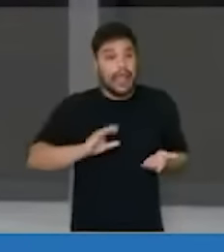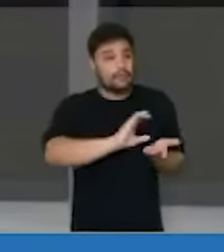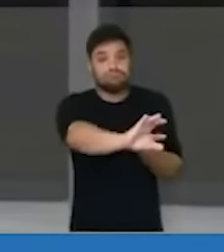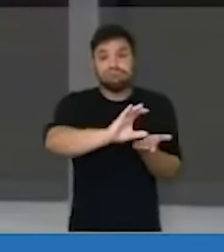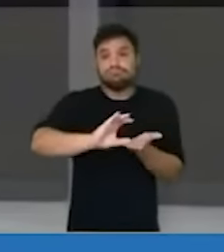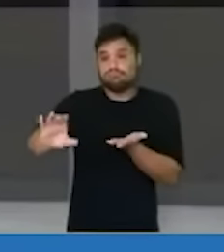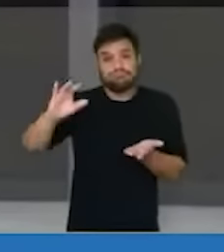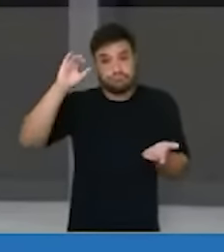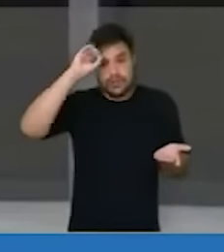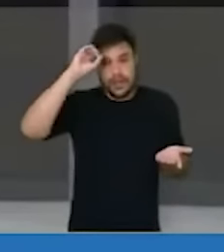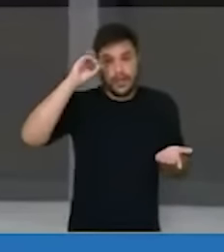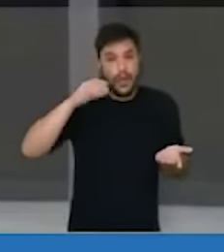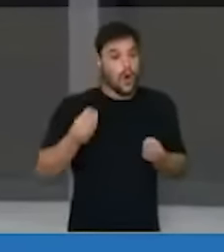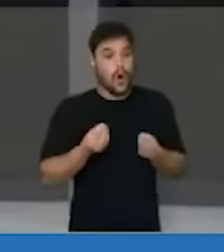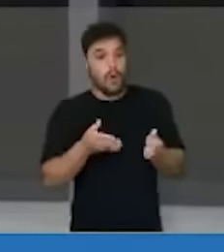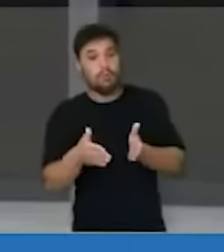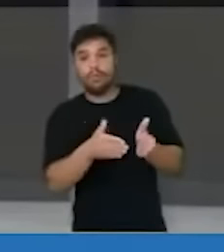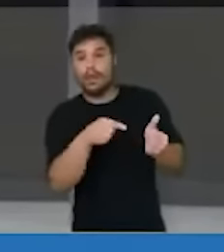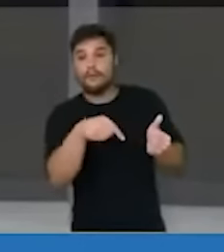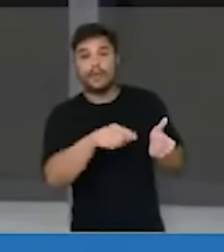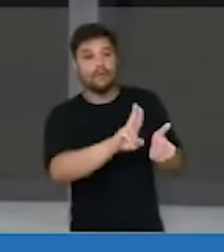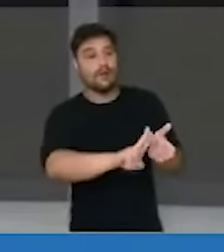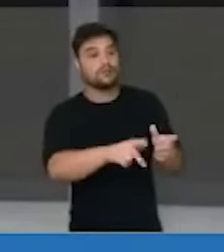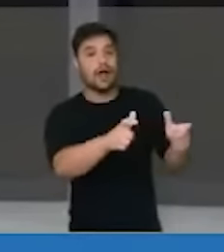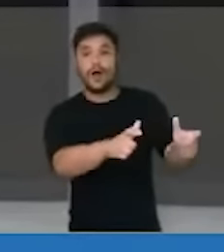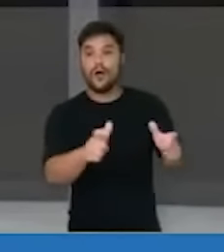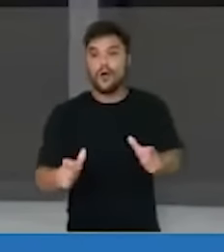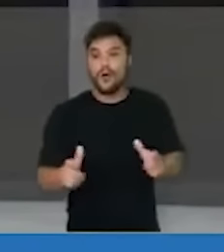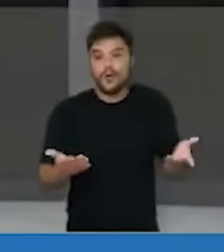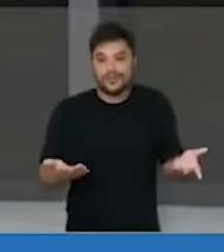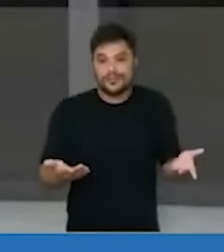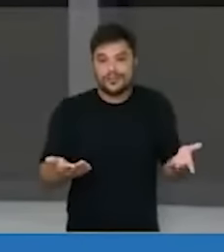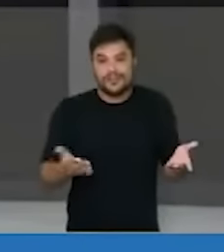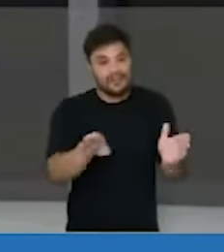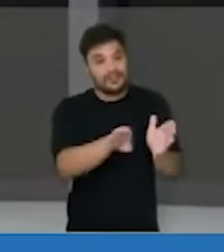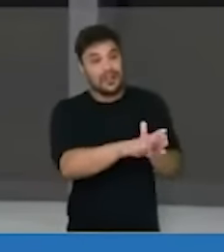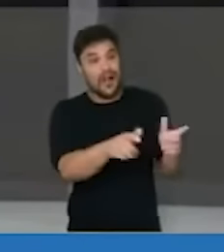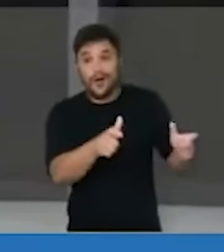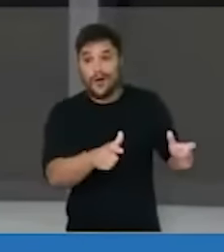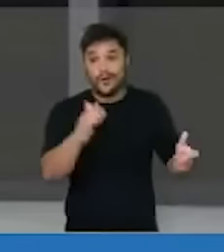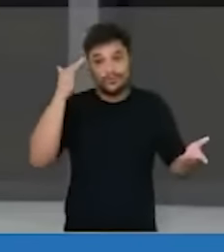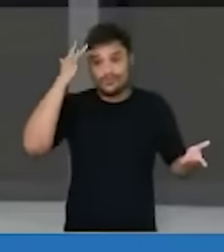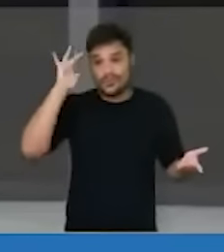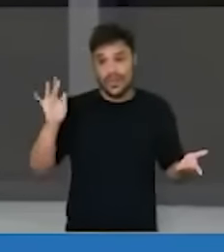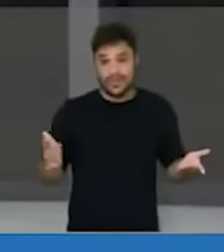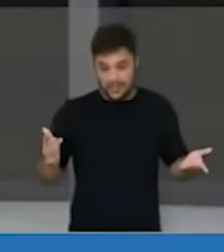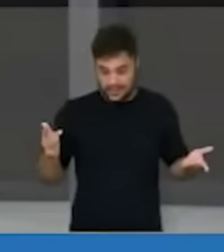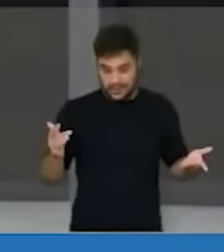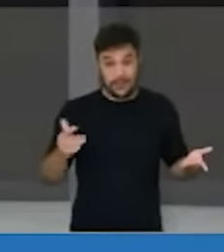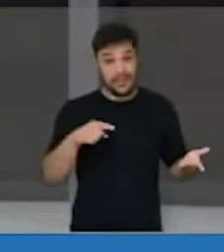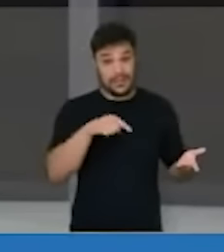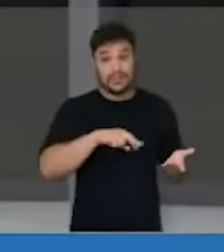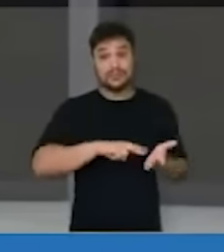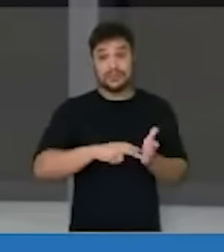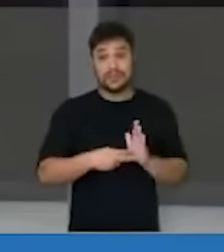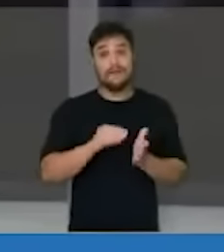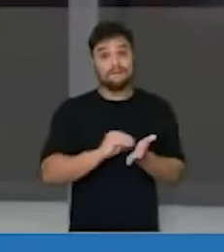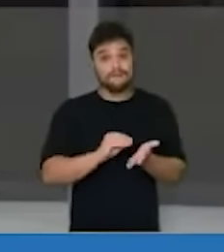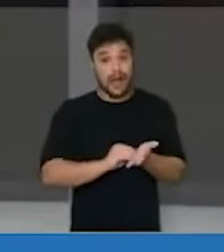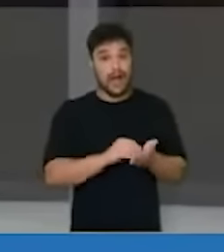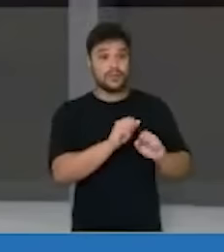sabemos que caminho faz, nós não sabemos onde chega. Isso significa falta de